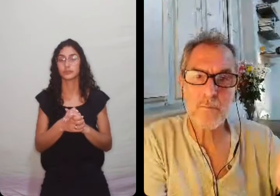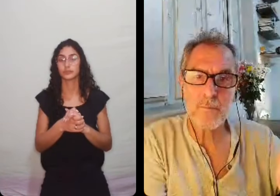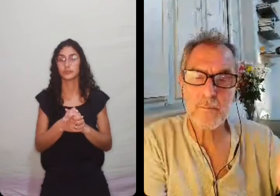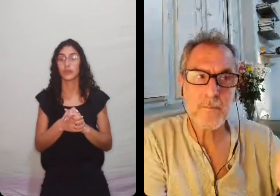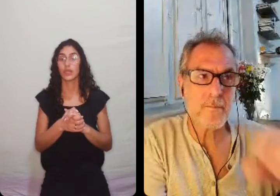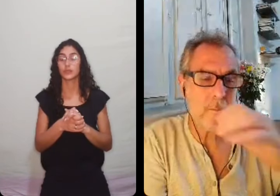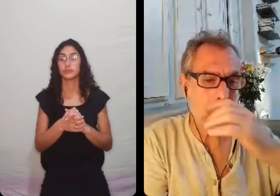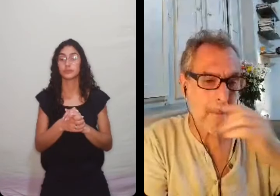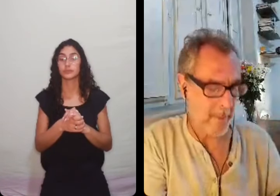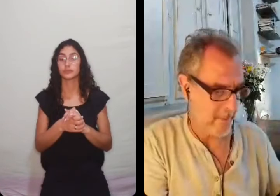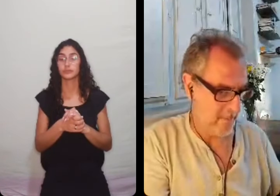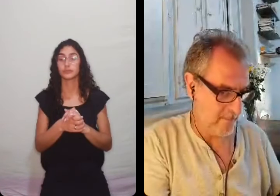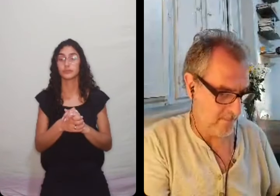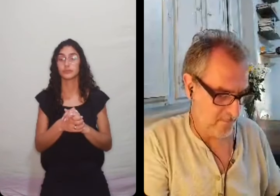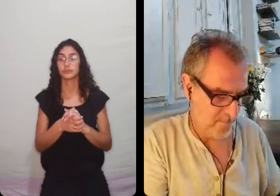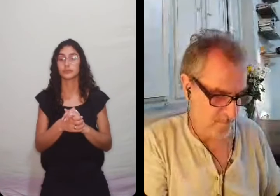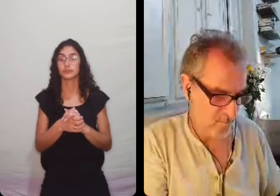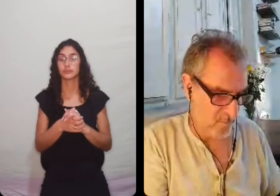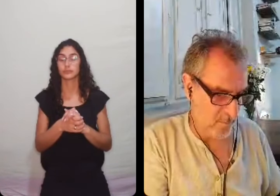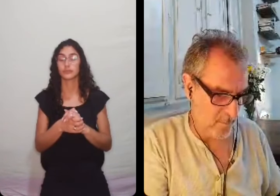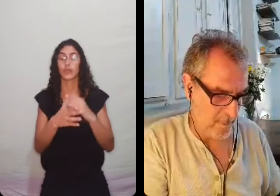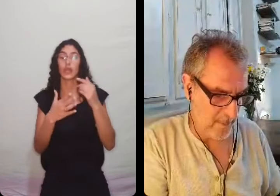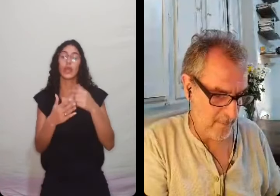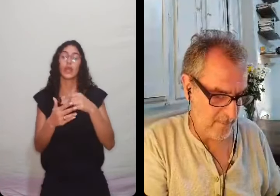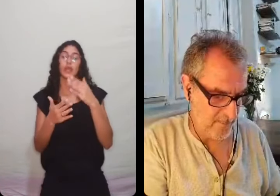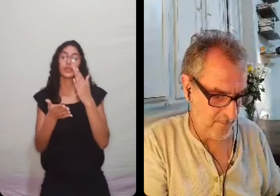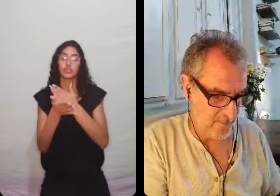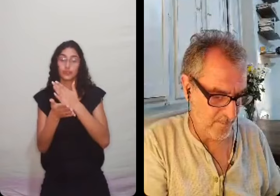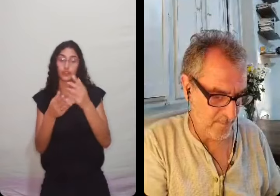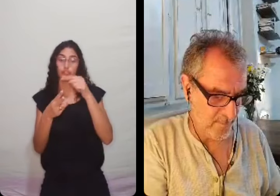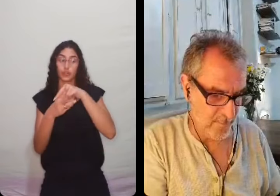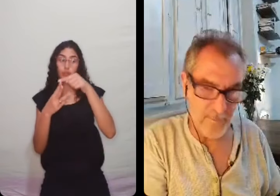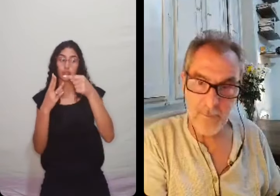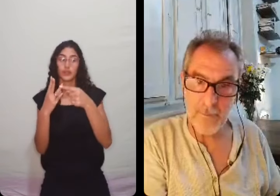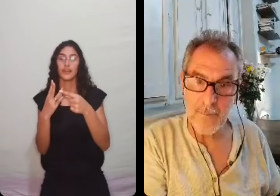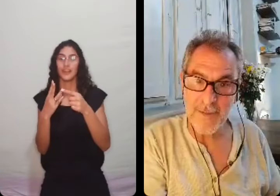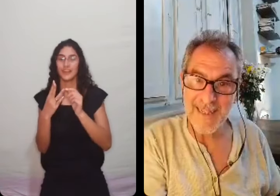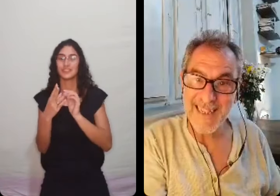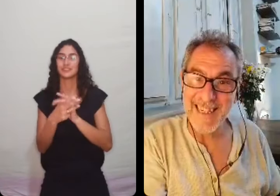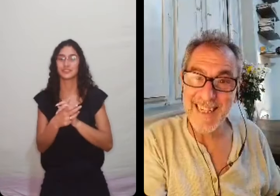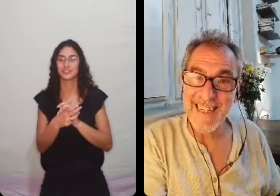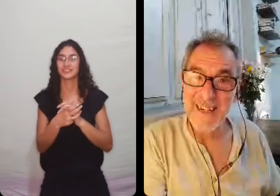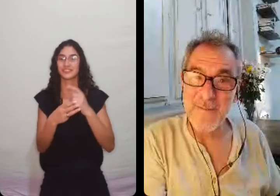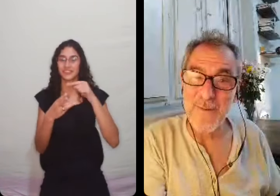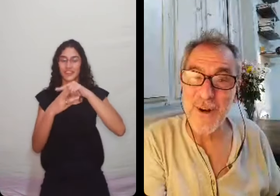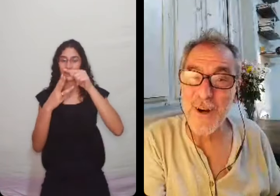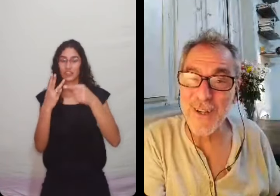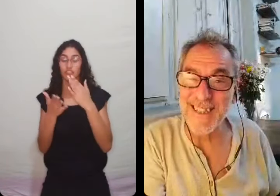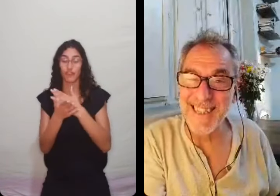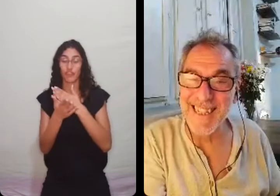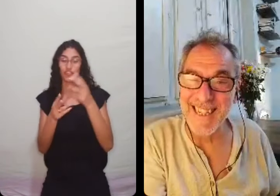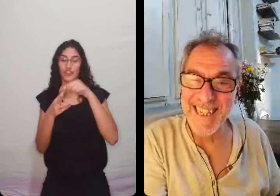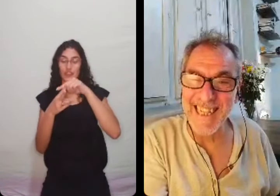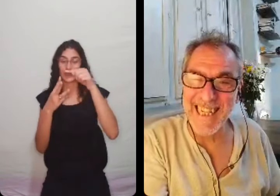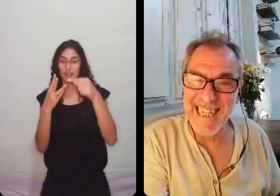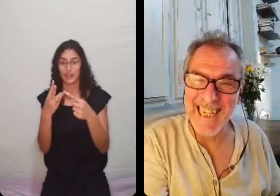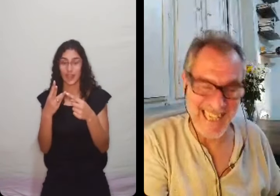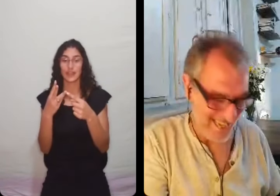dividida em três momentos, né? Bom, eu não posso dar spoiler, não vou falar os três momentos, mas enfim. Tem essa... Pode!